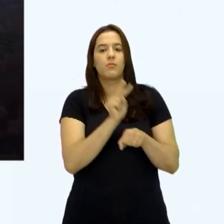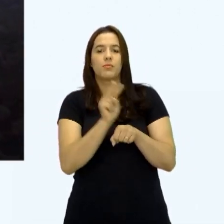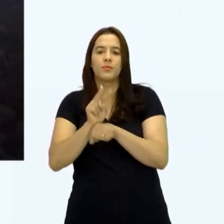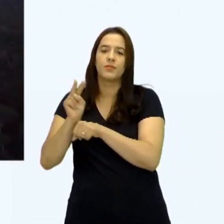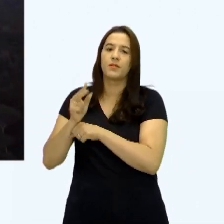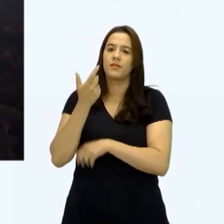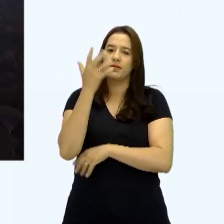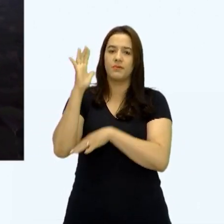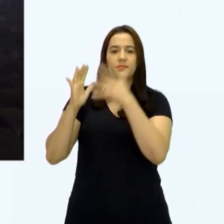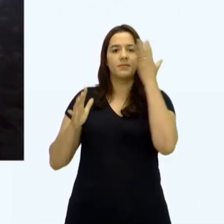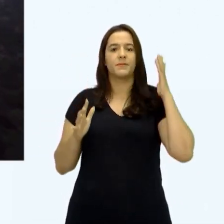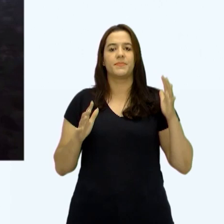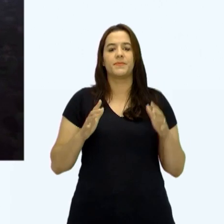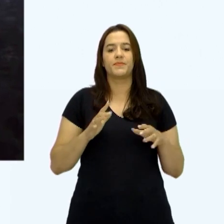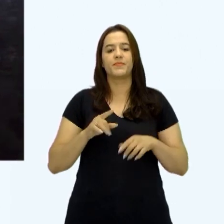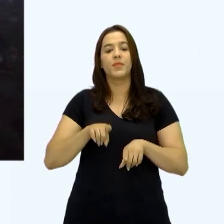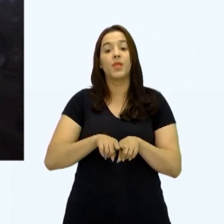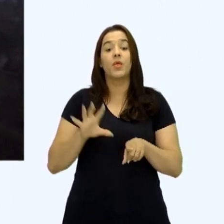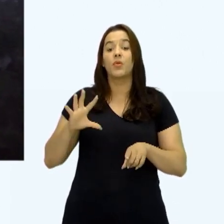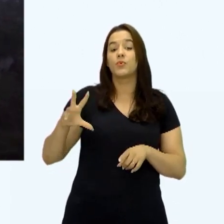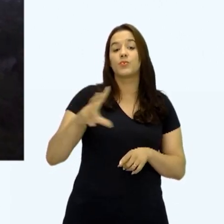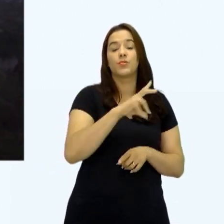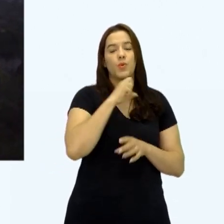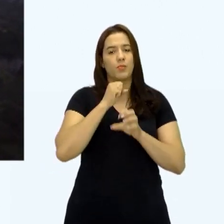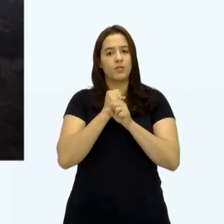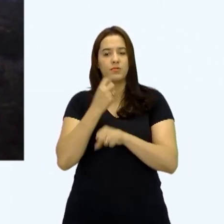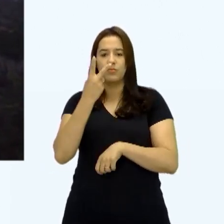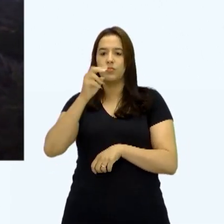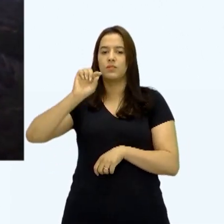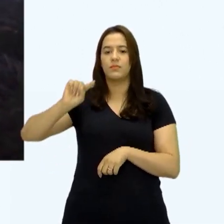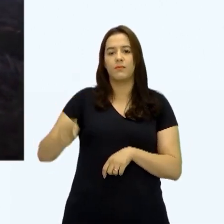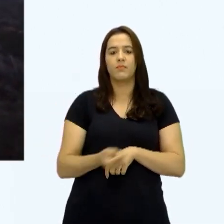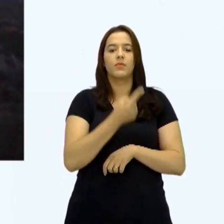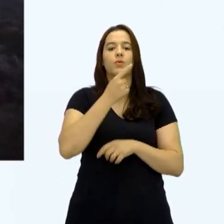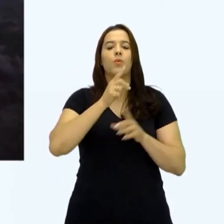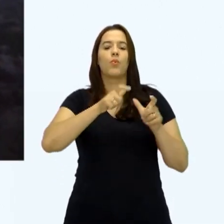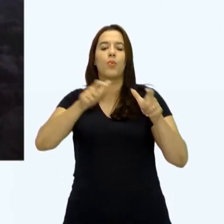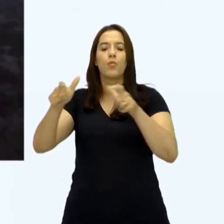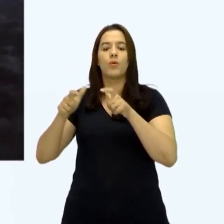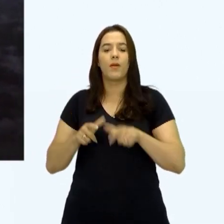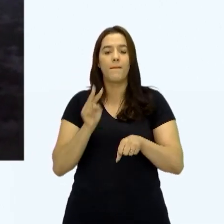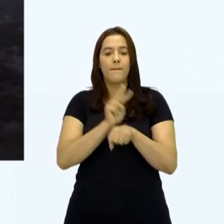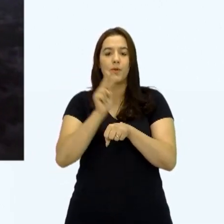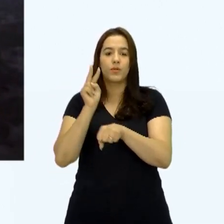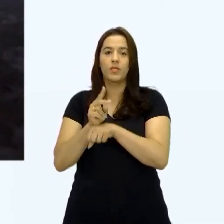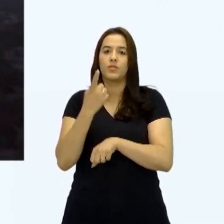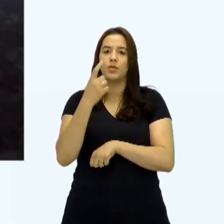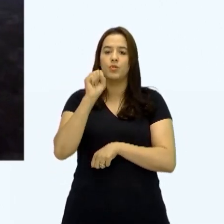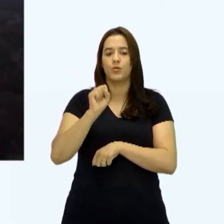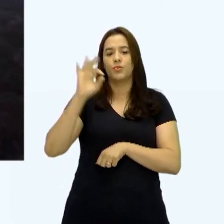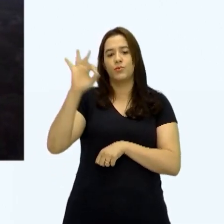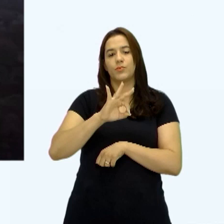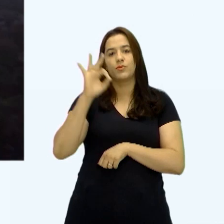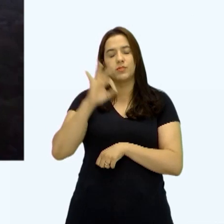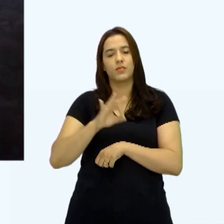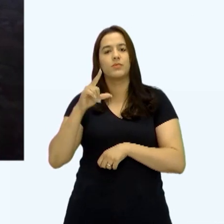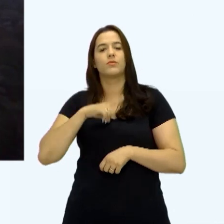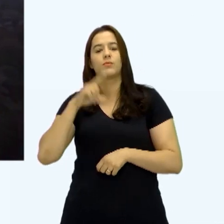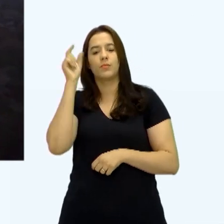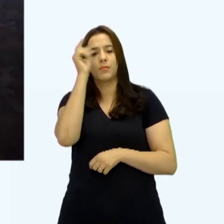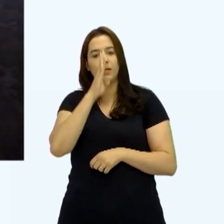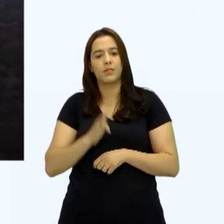da Natureza. Ao total, mais de 2 mil unidades protegem 18% do território continental